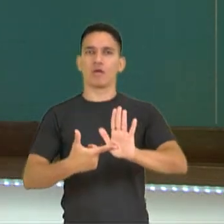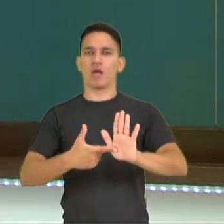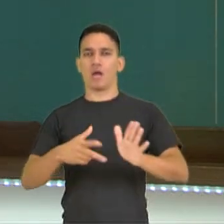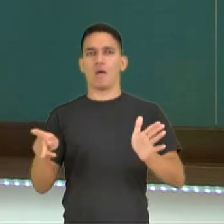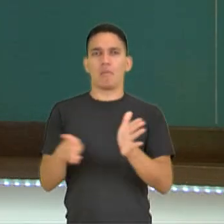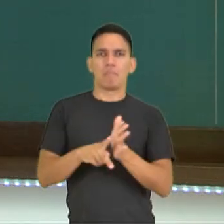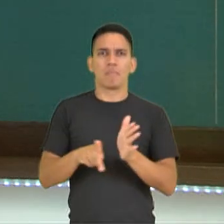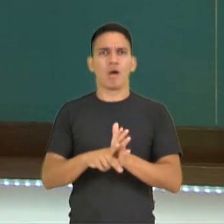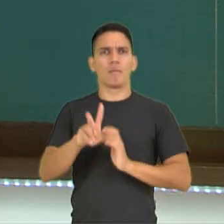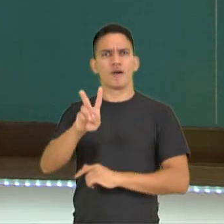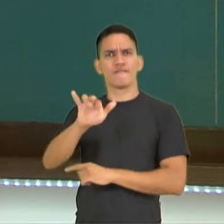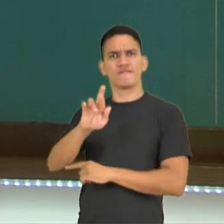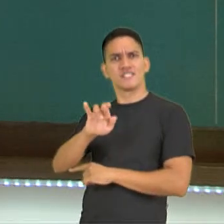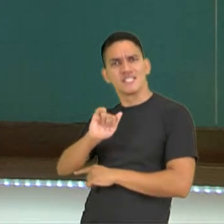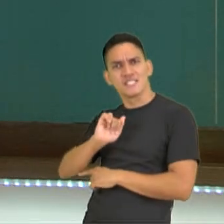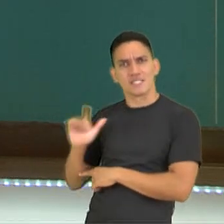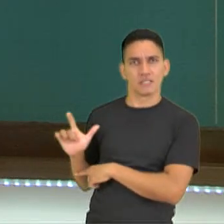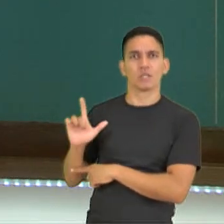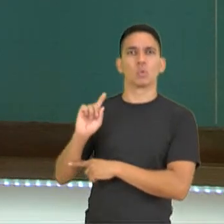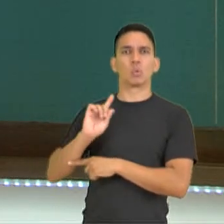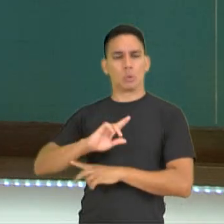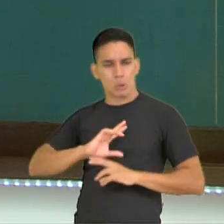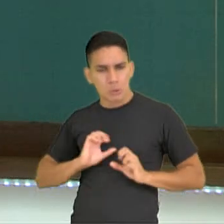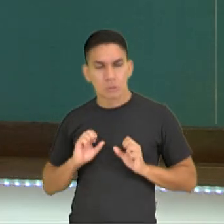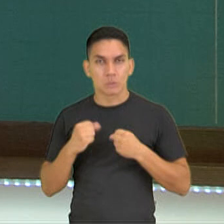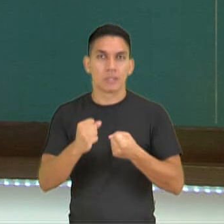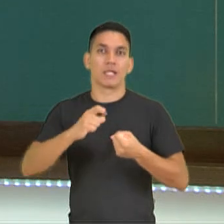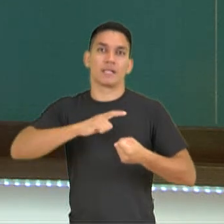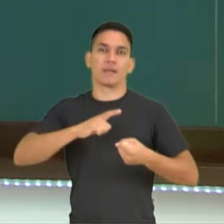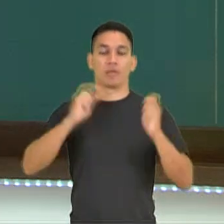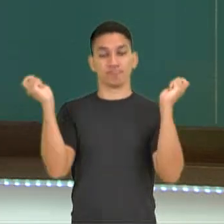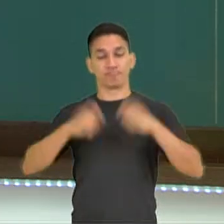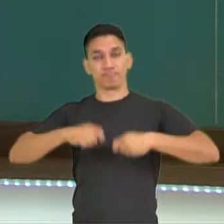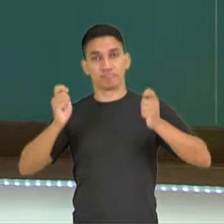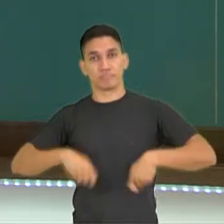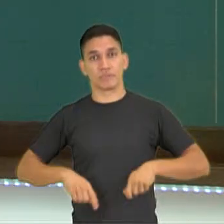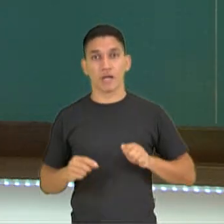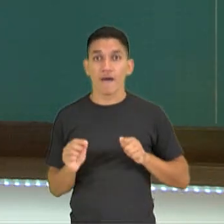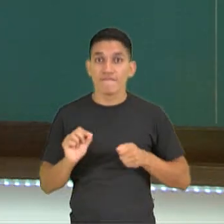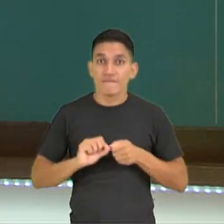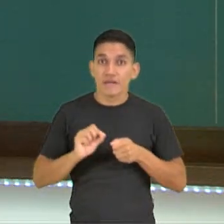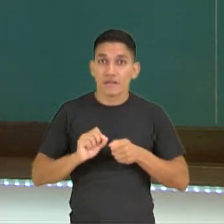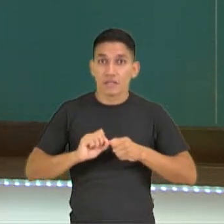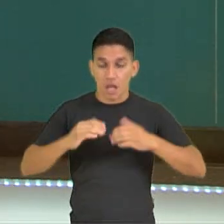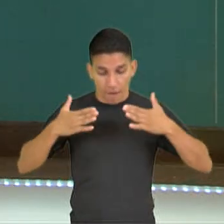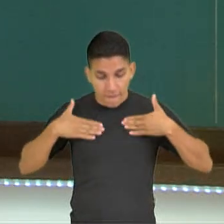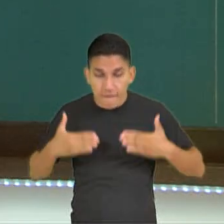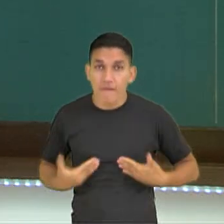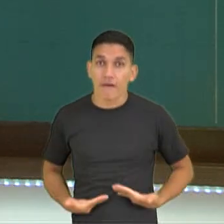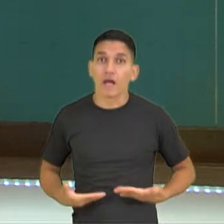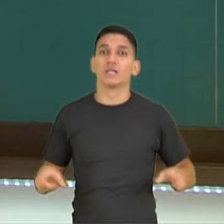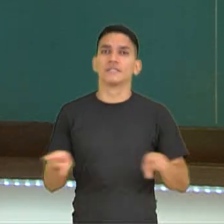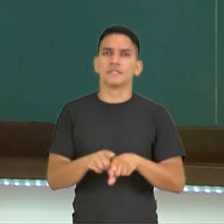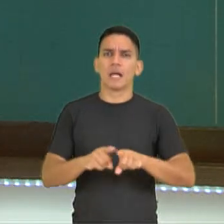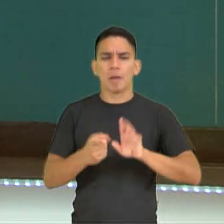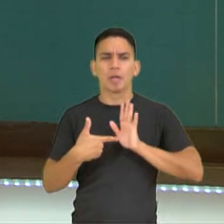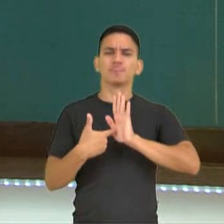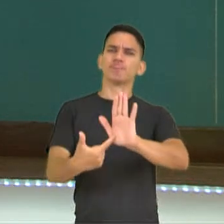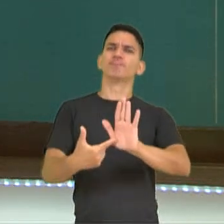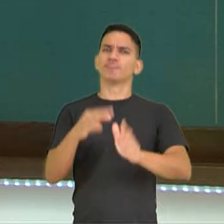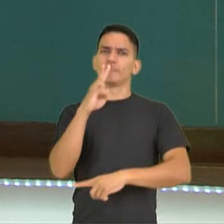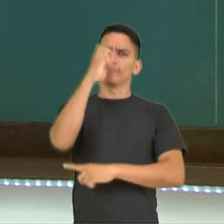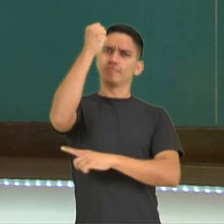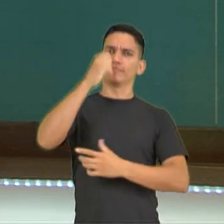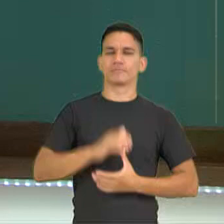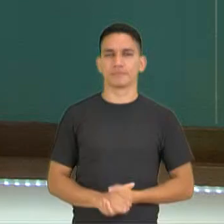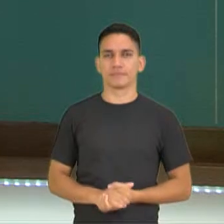masculinidade, toda a sua virilidade, toda a sua capacidade física de apresentações e